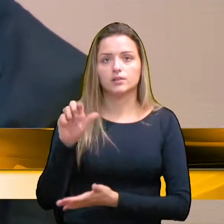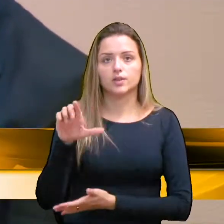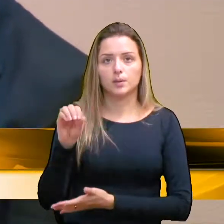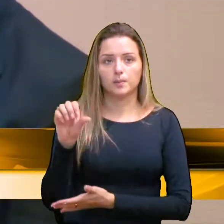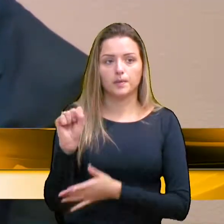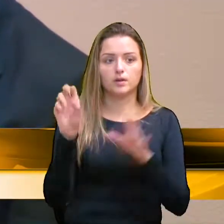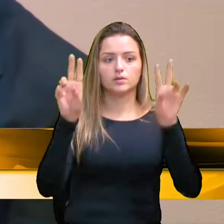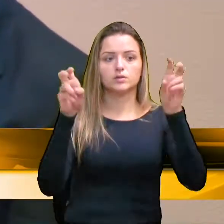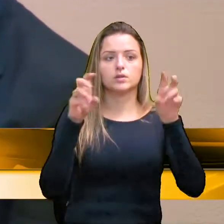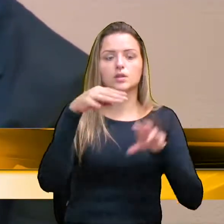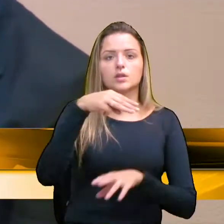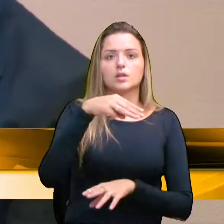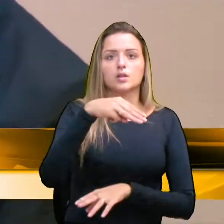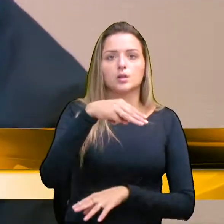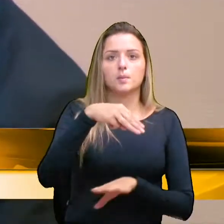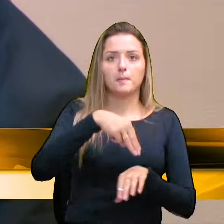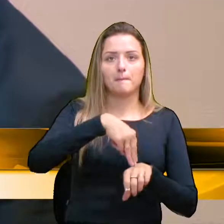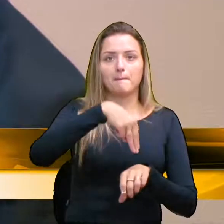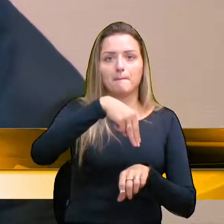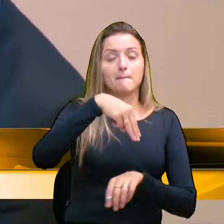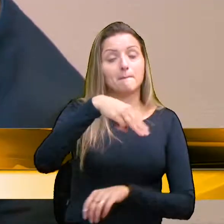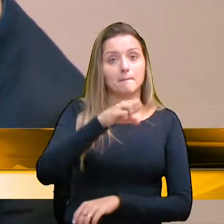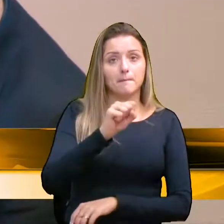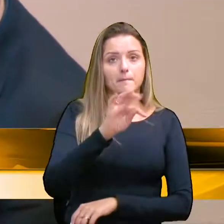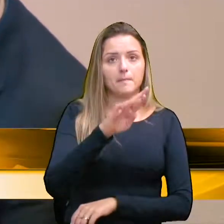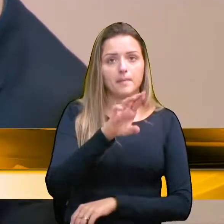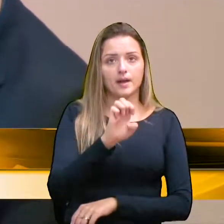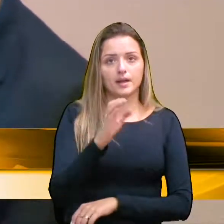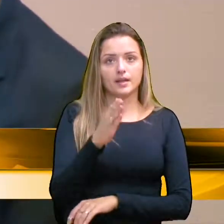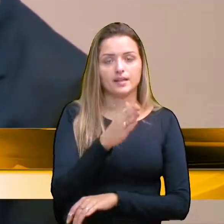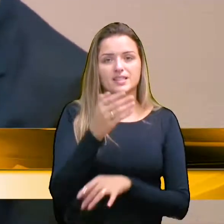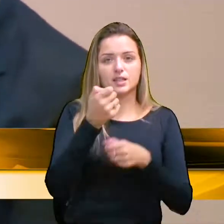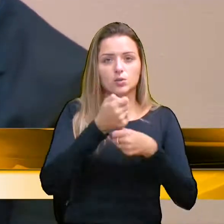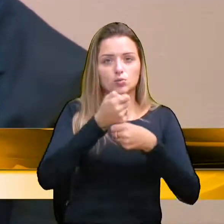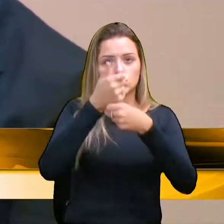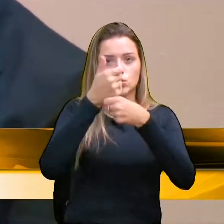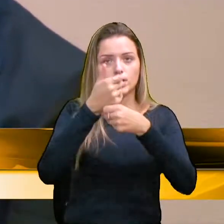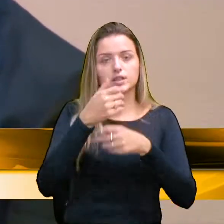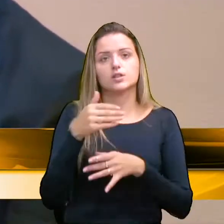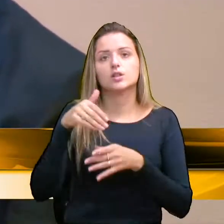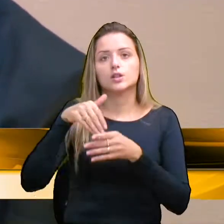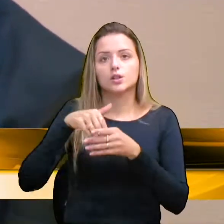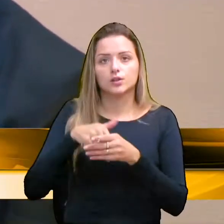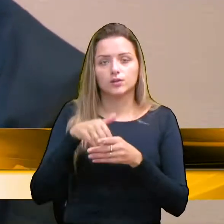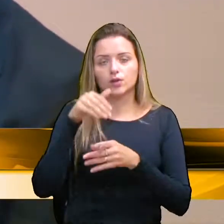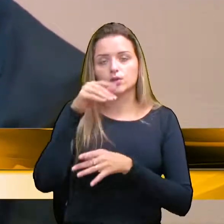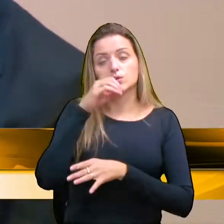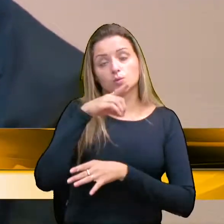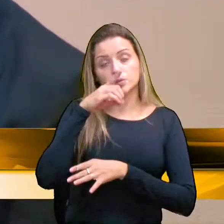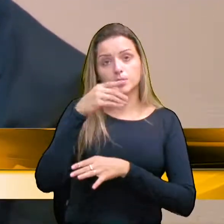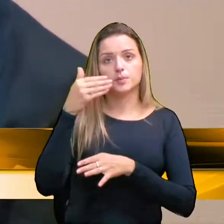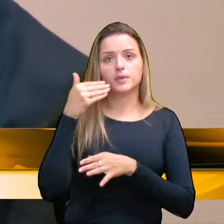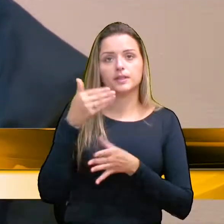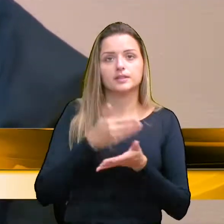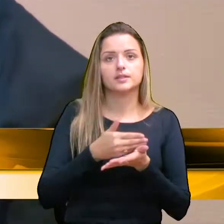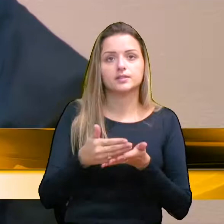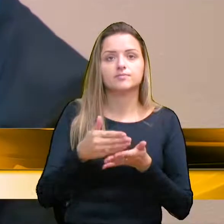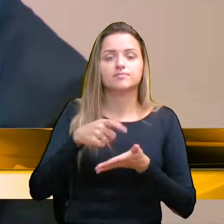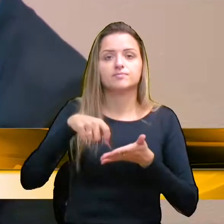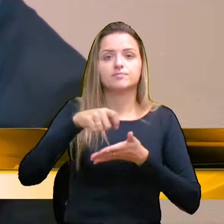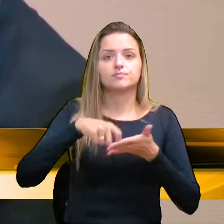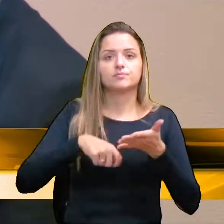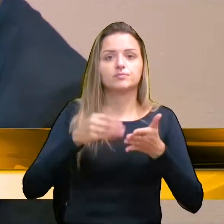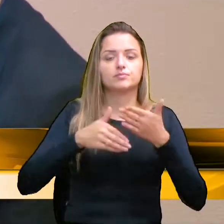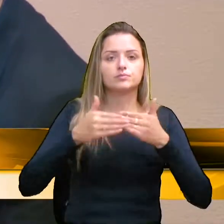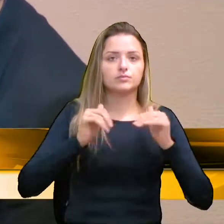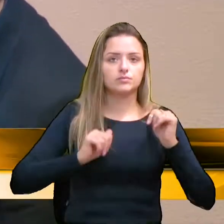dos Guarda-Chuvas. Esse lançamento aconteceu no último domingo. Então, votos de congratulações, estou protocolando hoje para esses